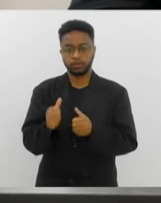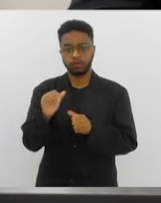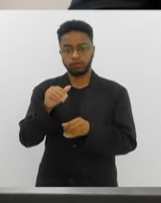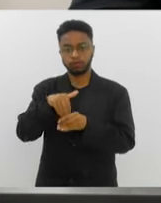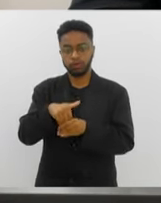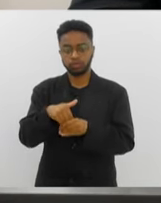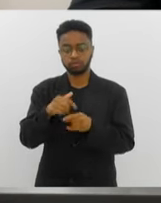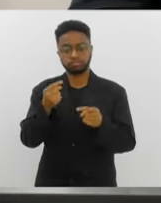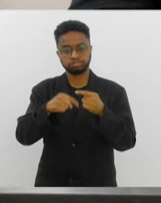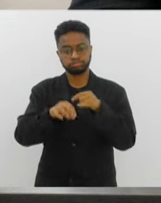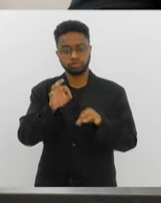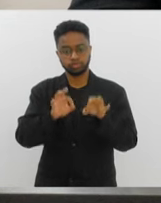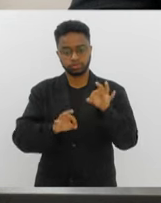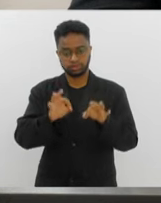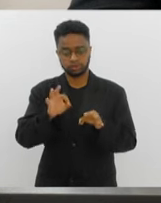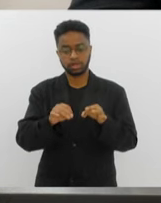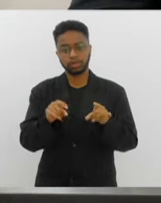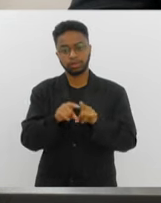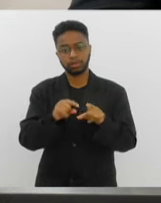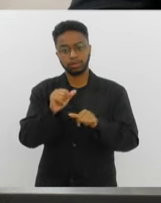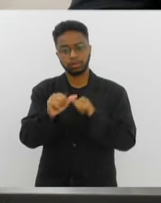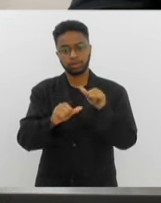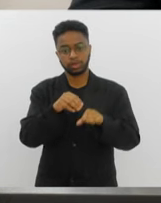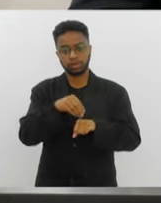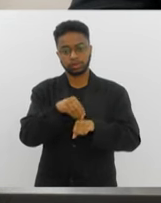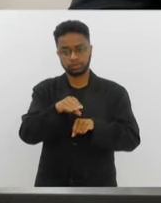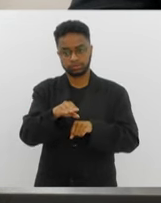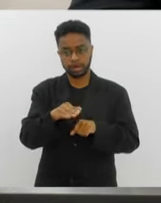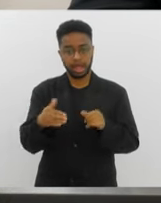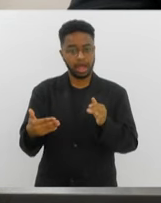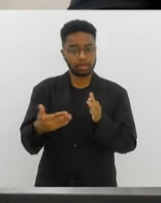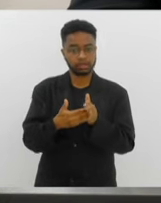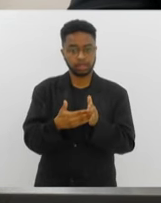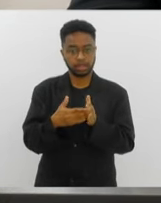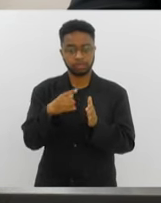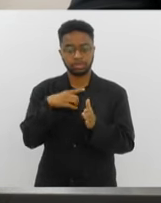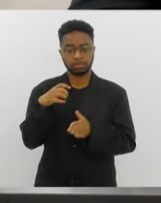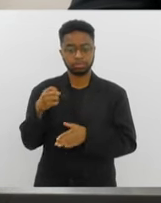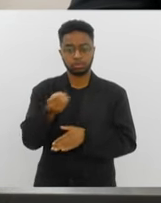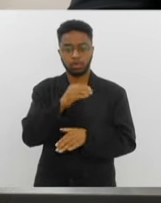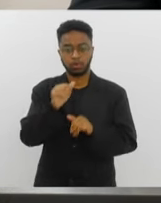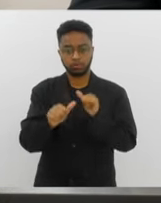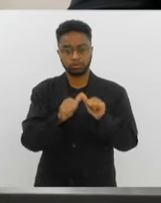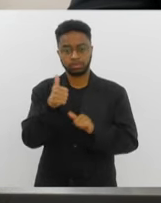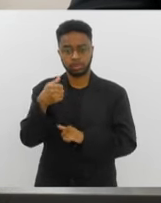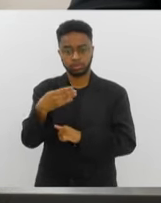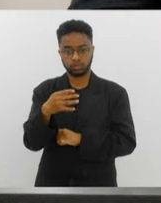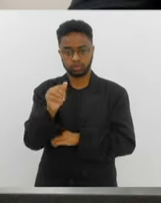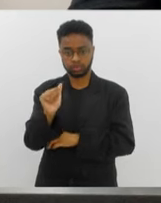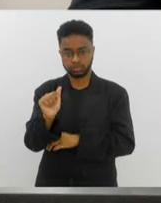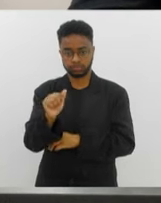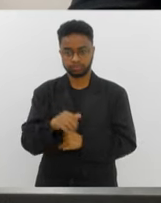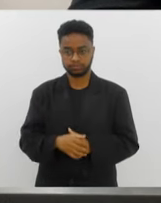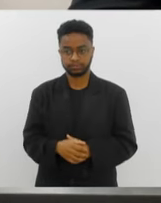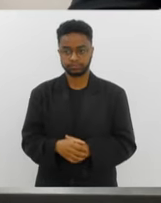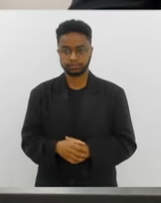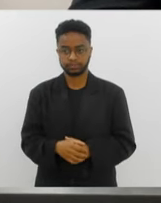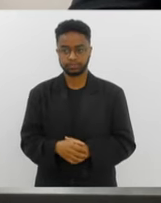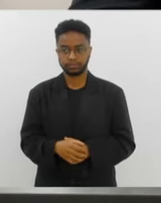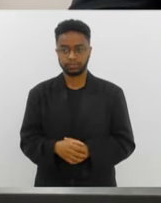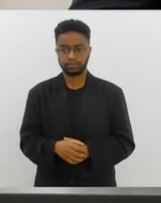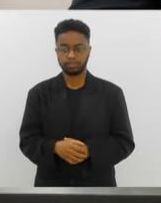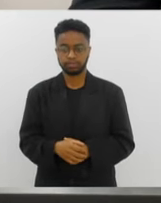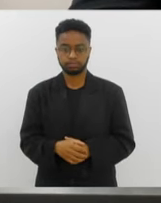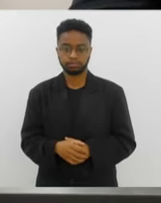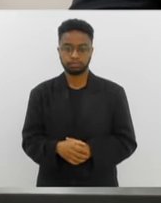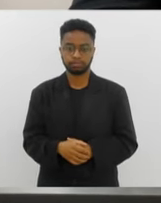pela injuridicidade, transformando em indicação até que venha uma nova mudança do 14A. Ainda assim, eu acredito que... E aí prestigia que essa,